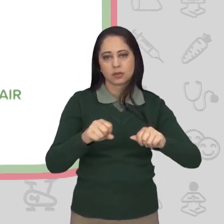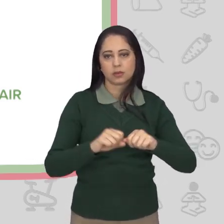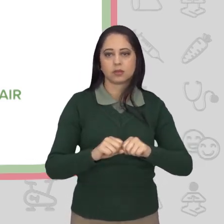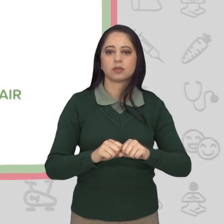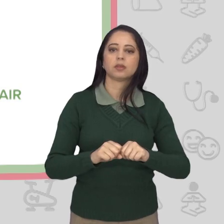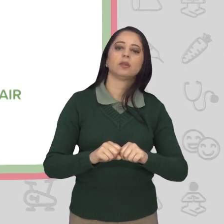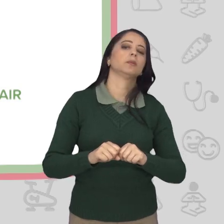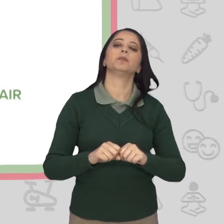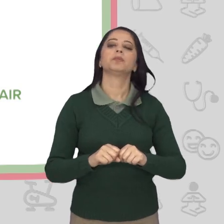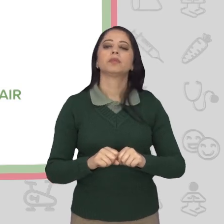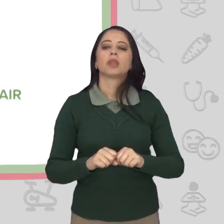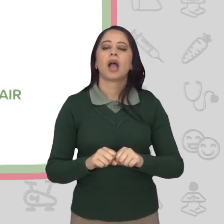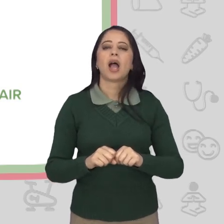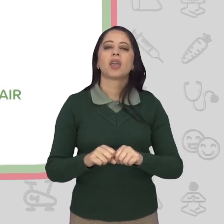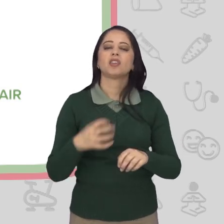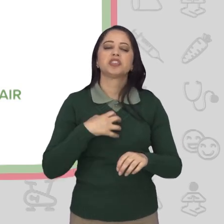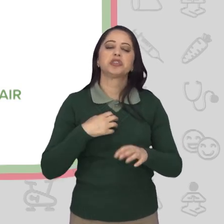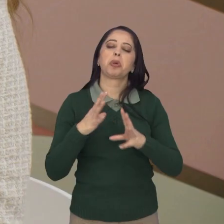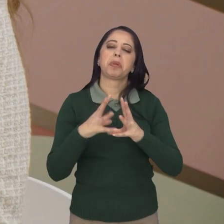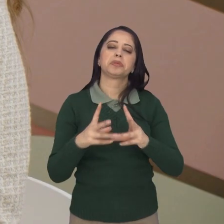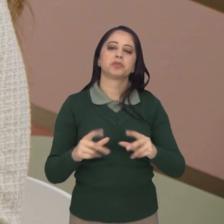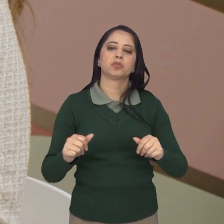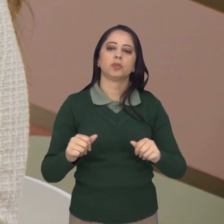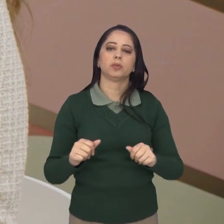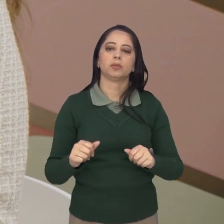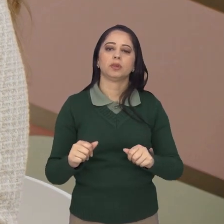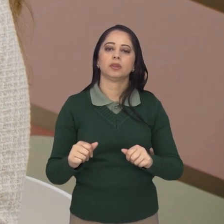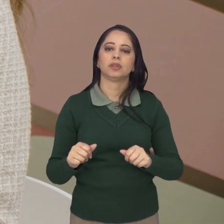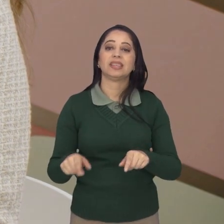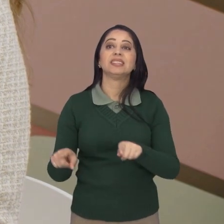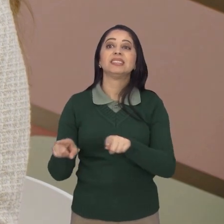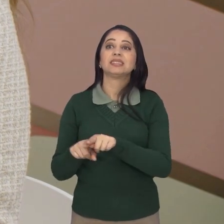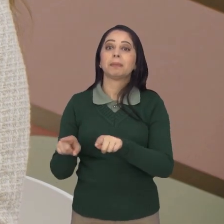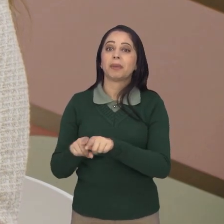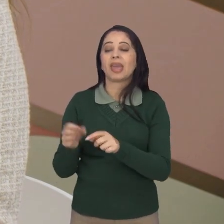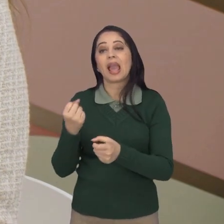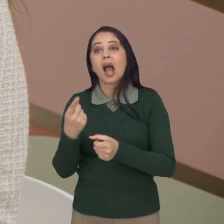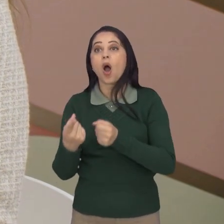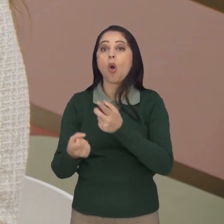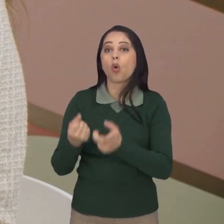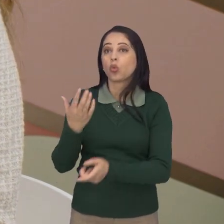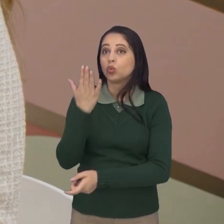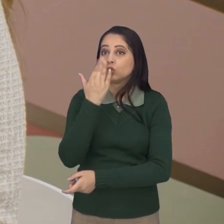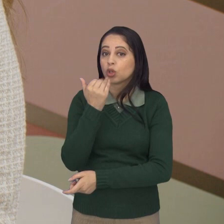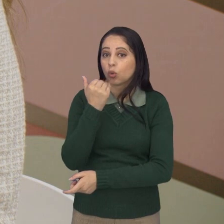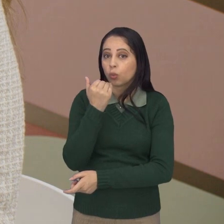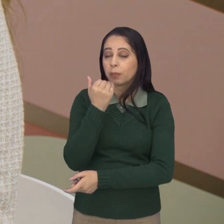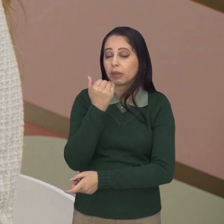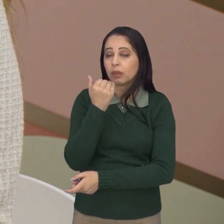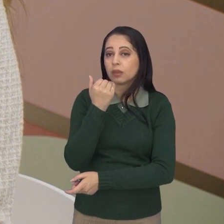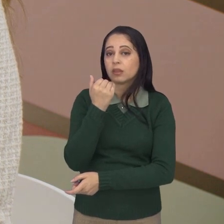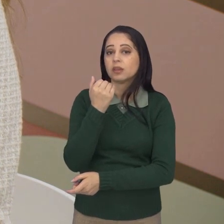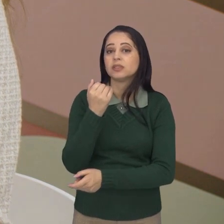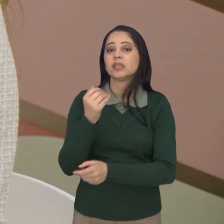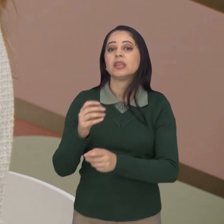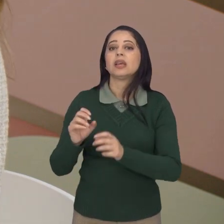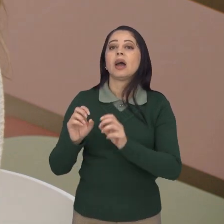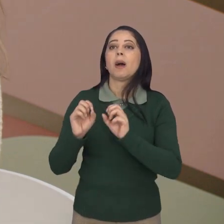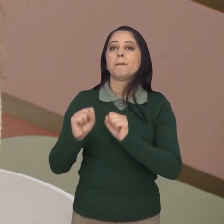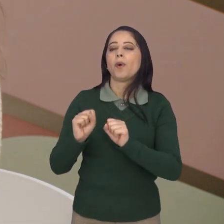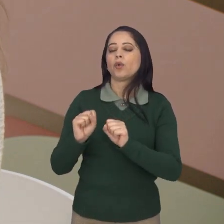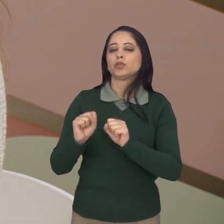alimento e, de certo modo, os sintomas podem ir embora. Ou alguns alimentos podem passar por um processo que são chamado